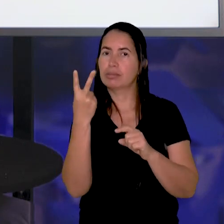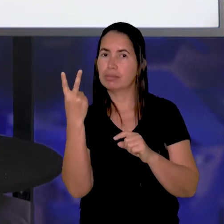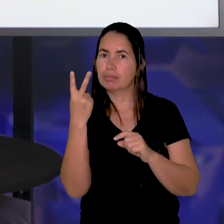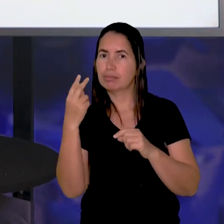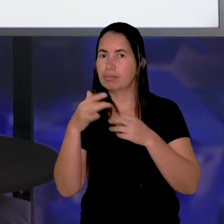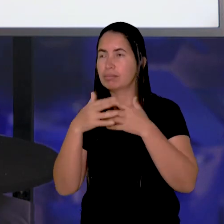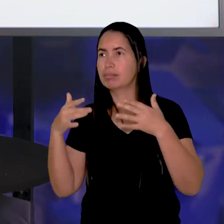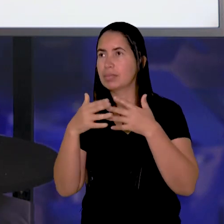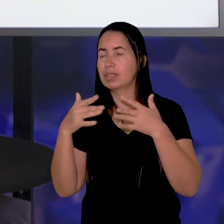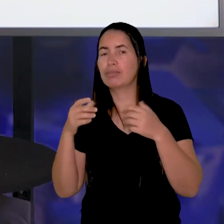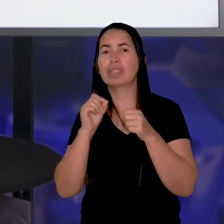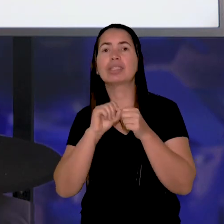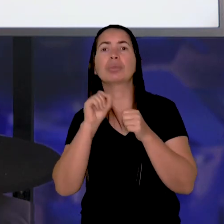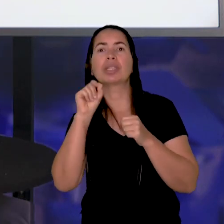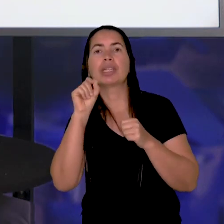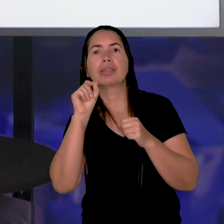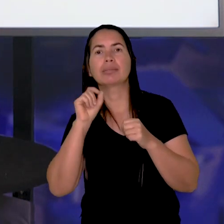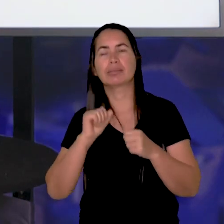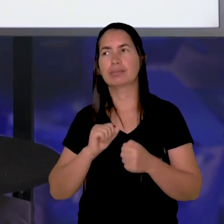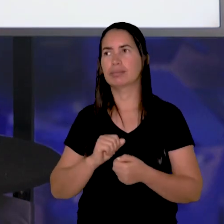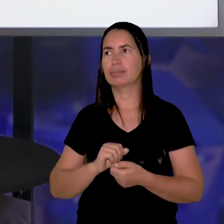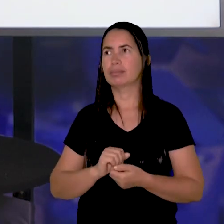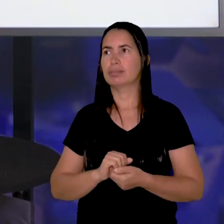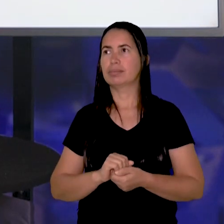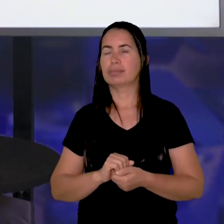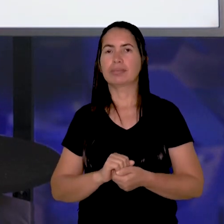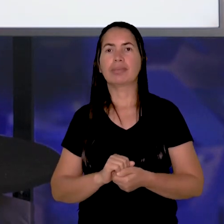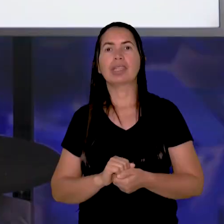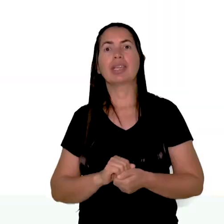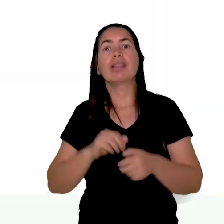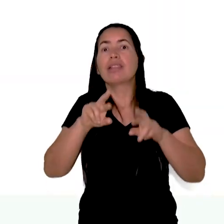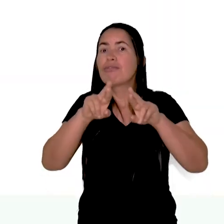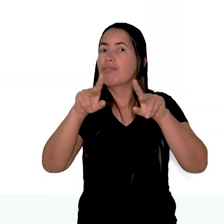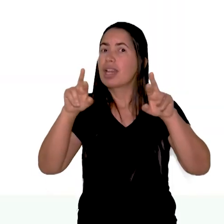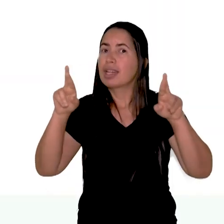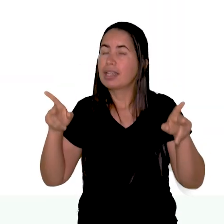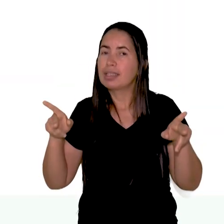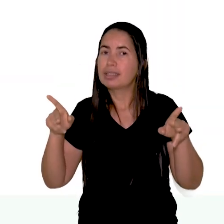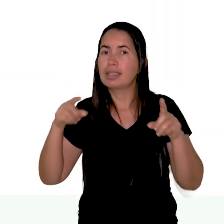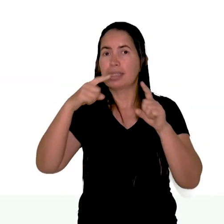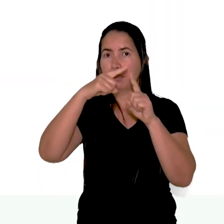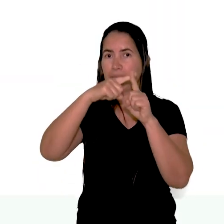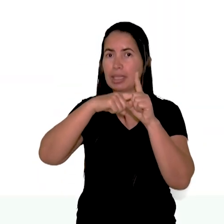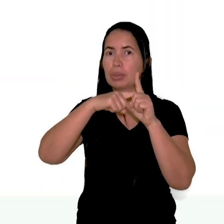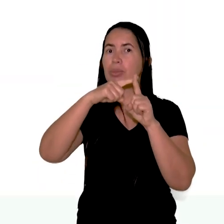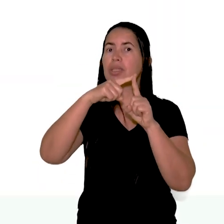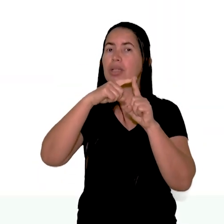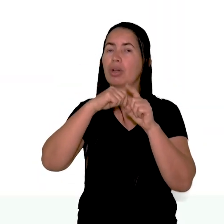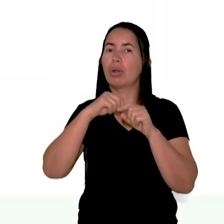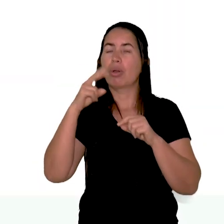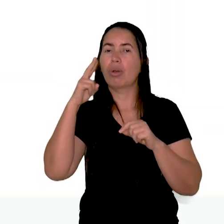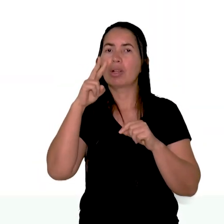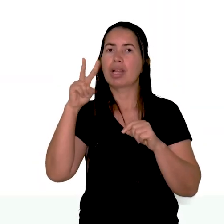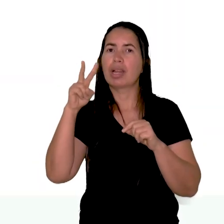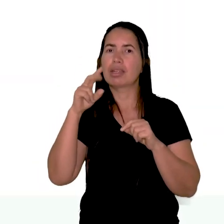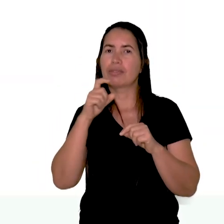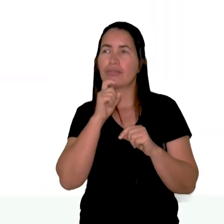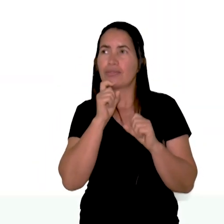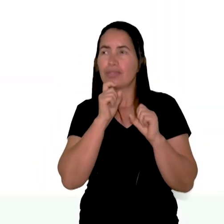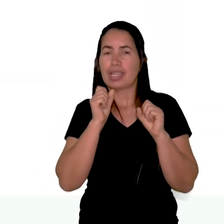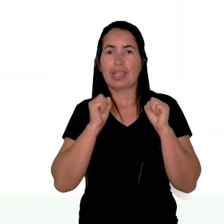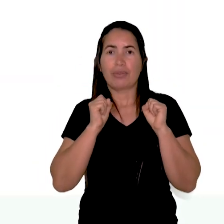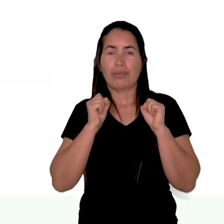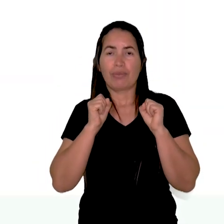o que é que nós iremos fazer? Vamos lá? A diferença na temperatura. Observe que frio, né?